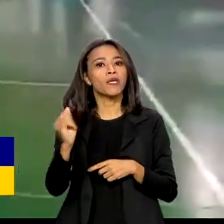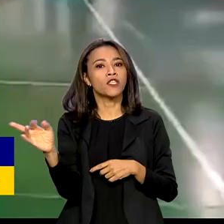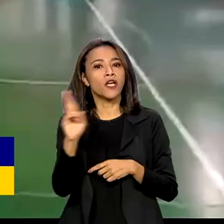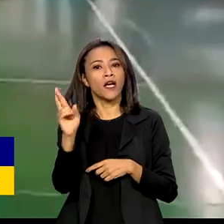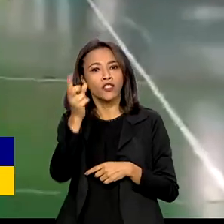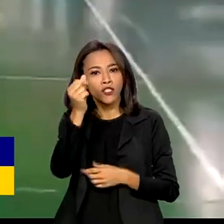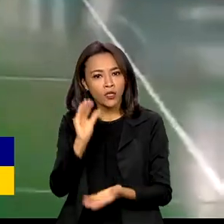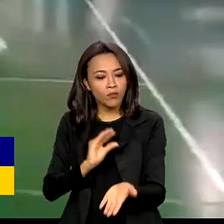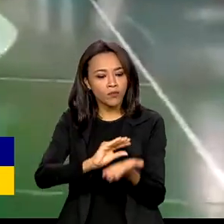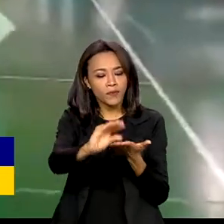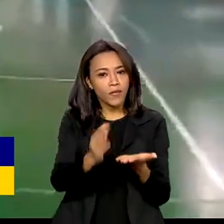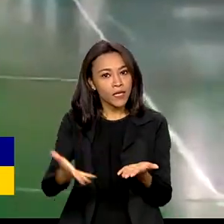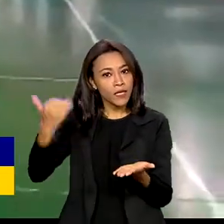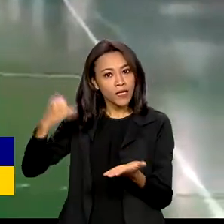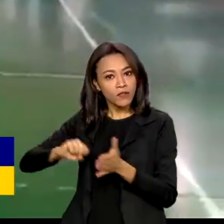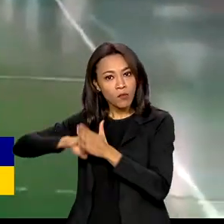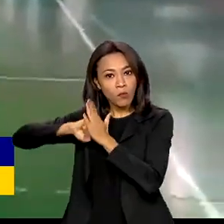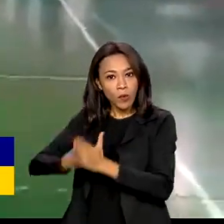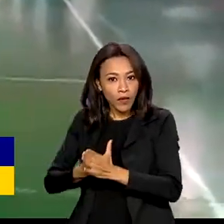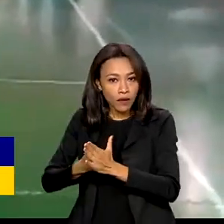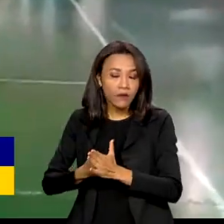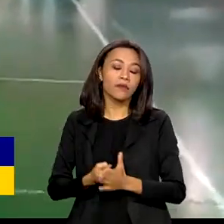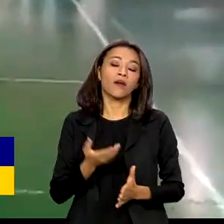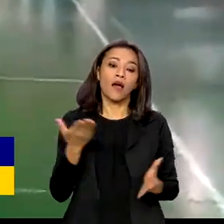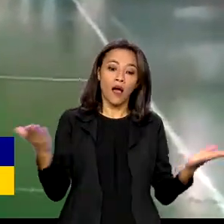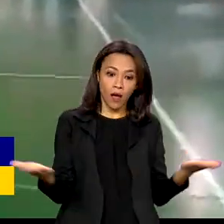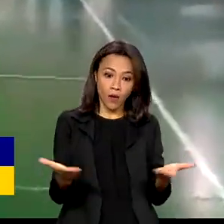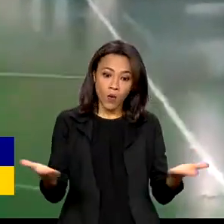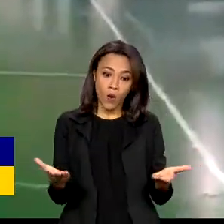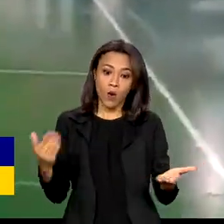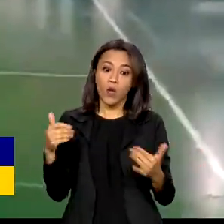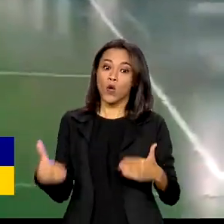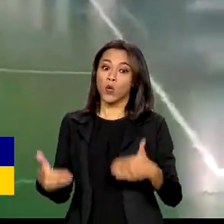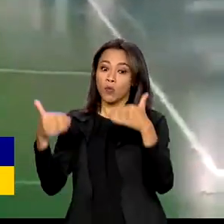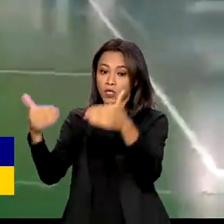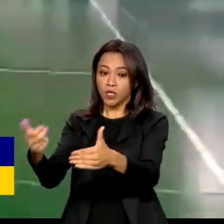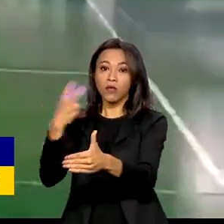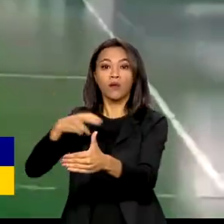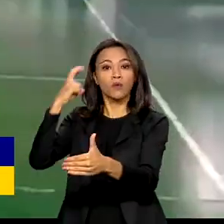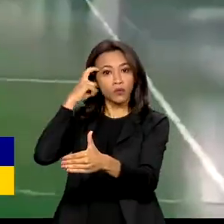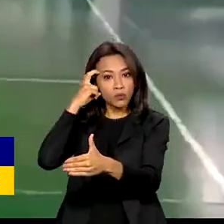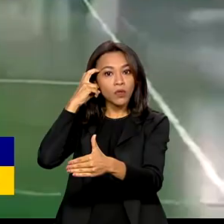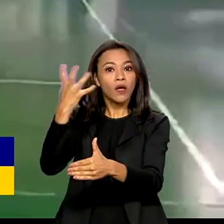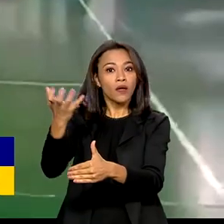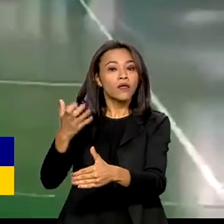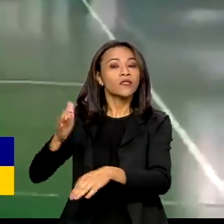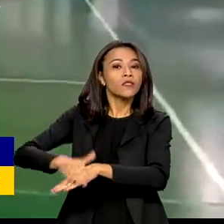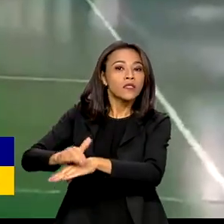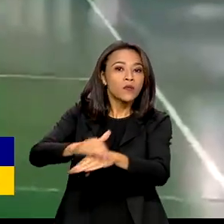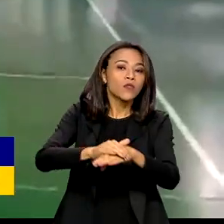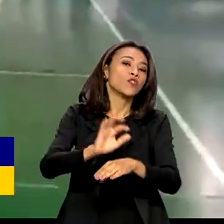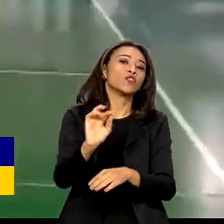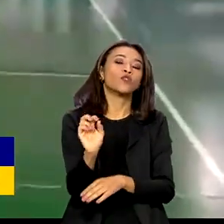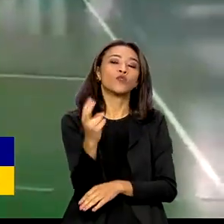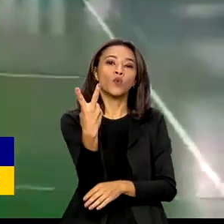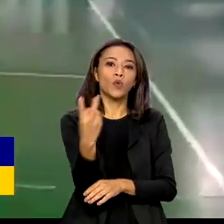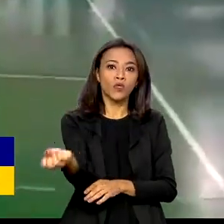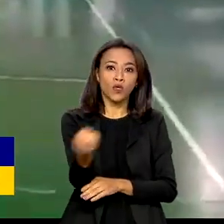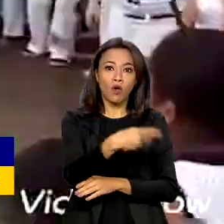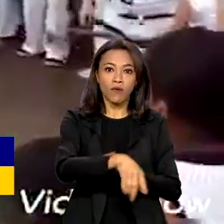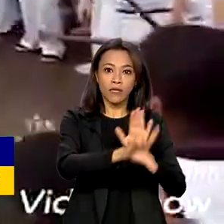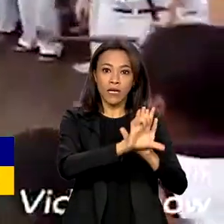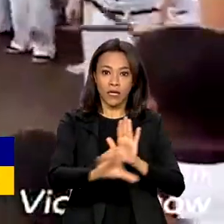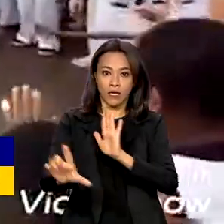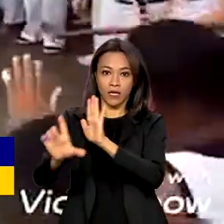recursos bloqueados. Agora, segundo ela, o Ministério prioriza a execução de duas novas leis de fomento à